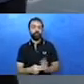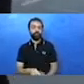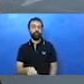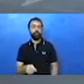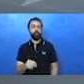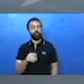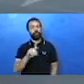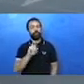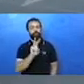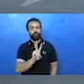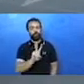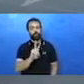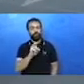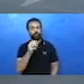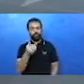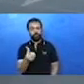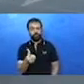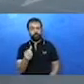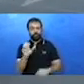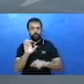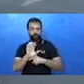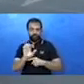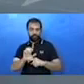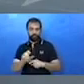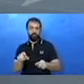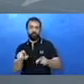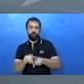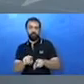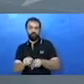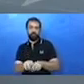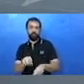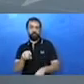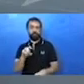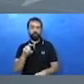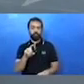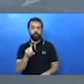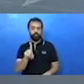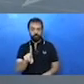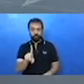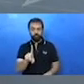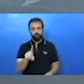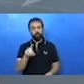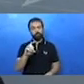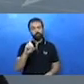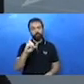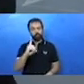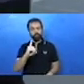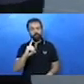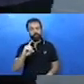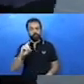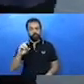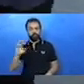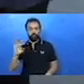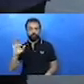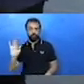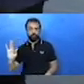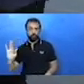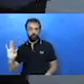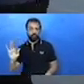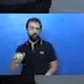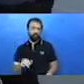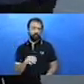o Distrito Federal. Lembra que a professora sempre fala, não podemos esquecer do Distrito Federal. E o